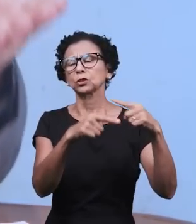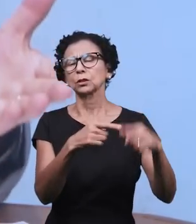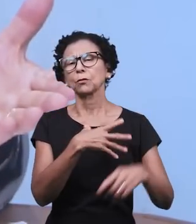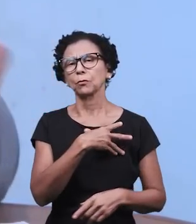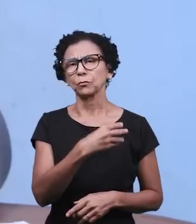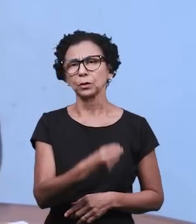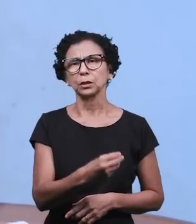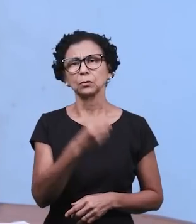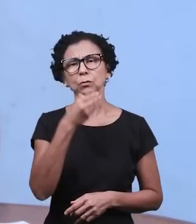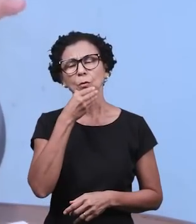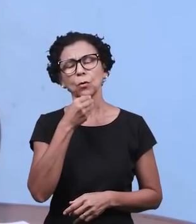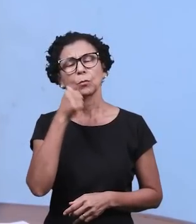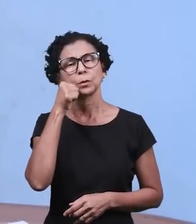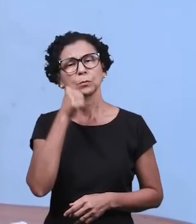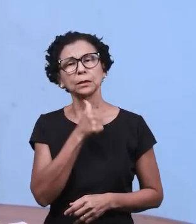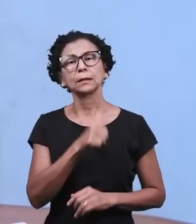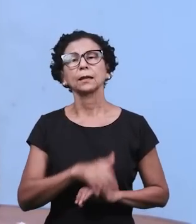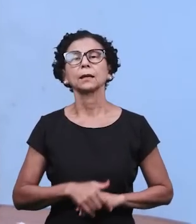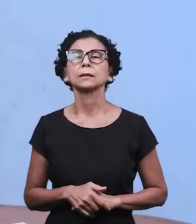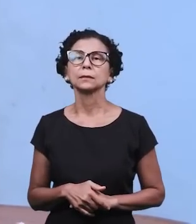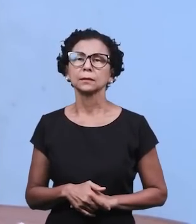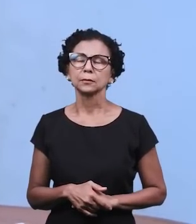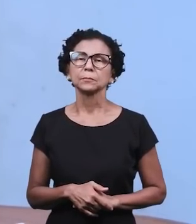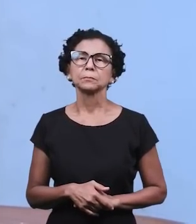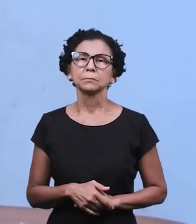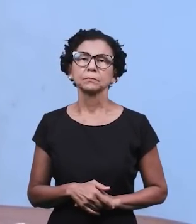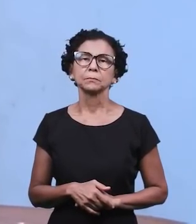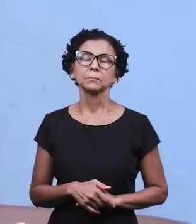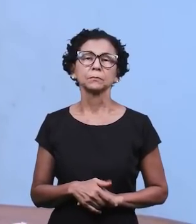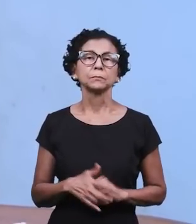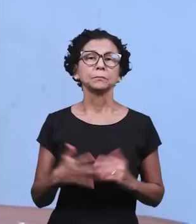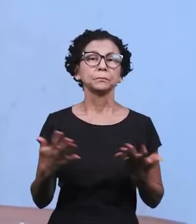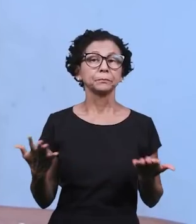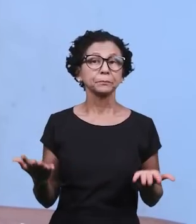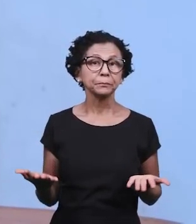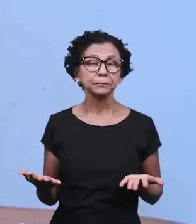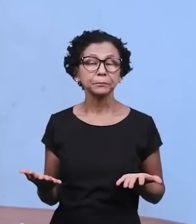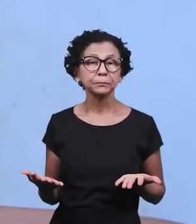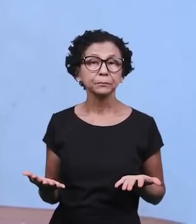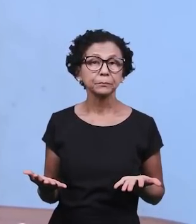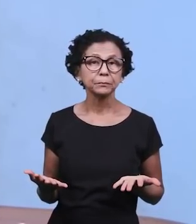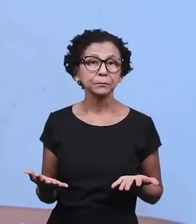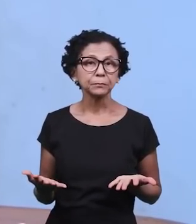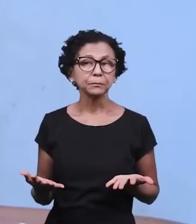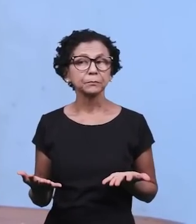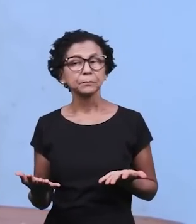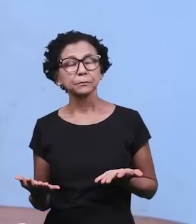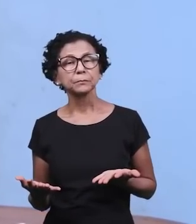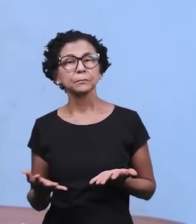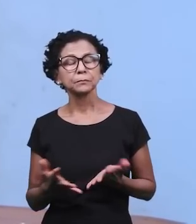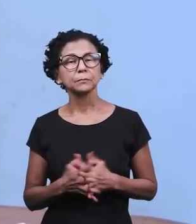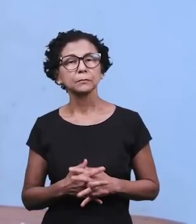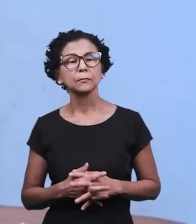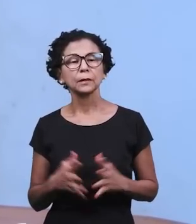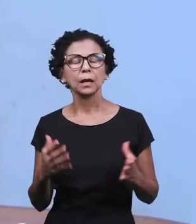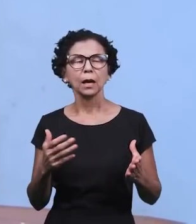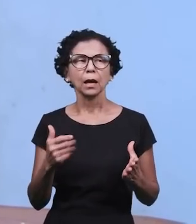versos bíblicos. Harã deveria ser o primogênito, tanto é que ele morreu primeiro. E